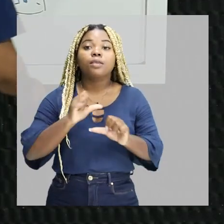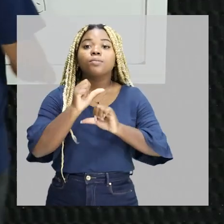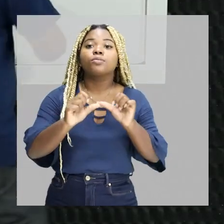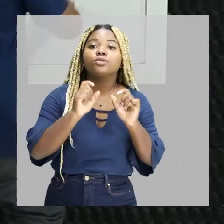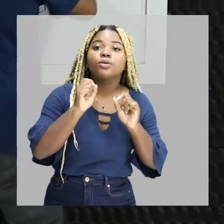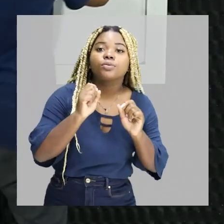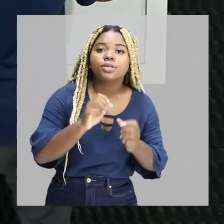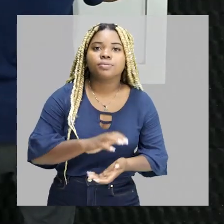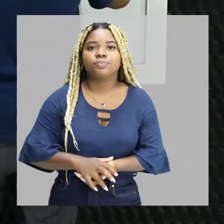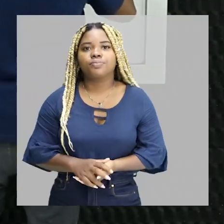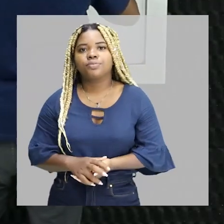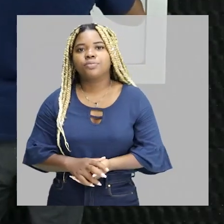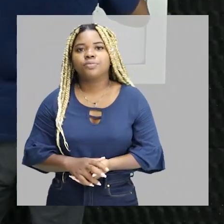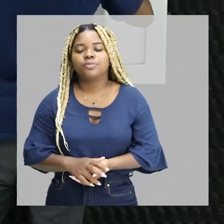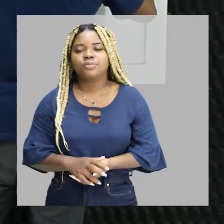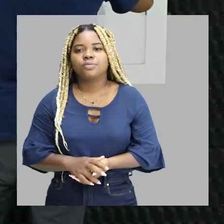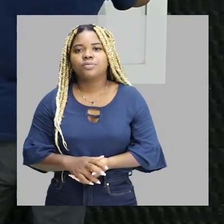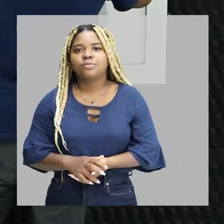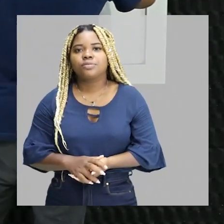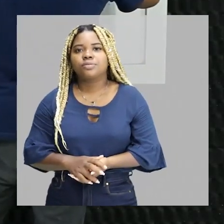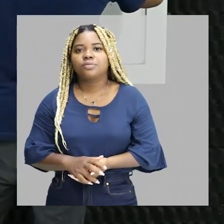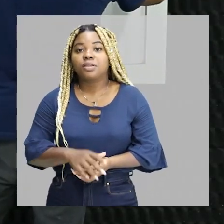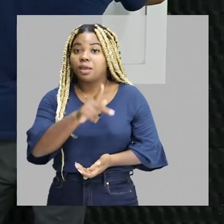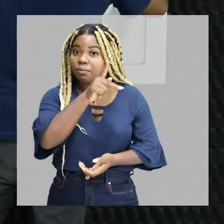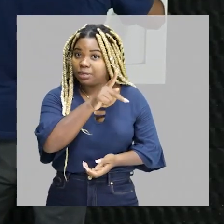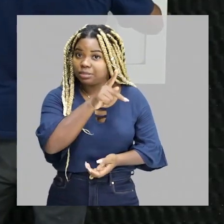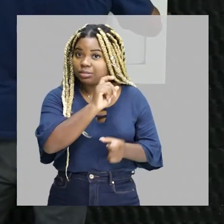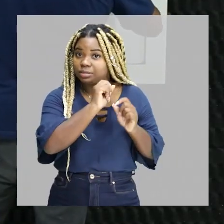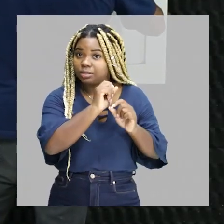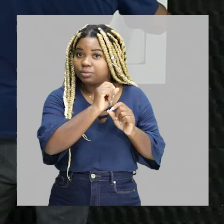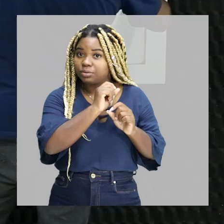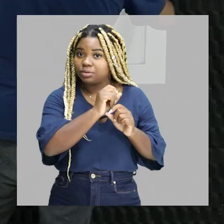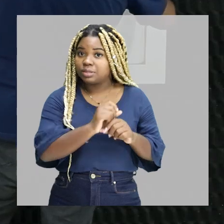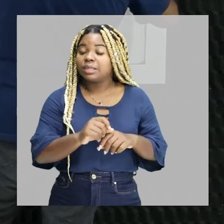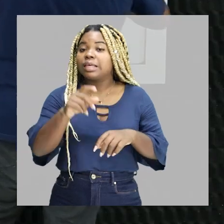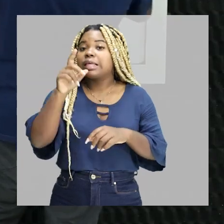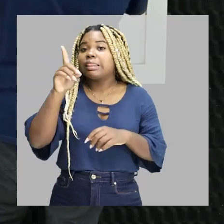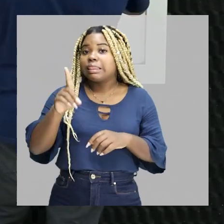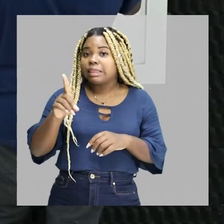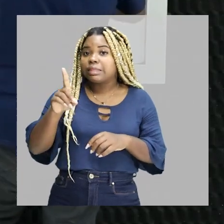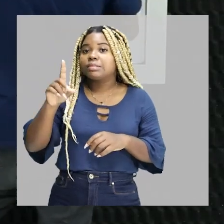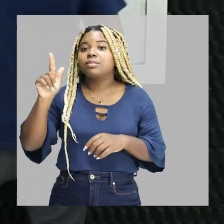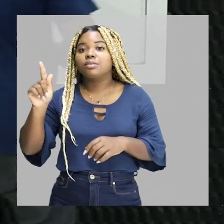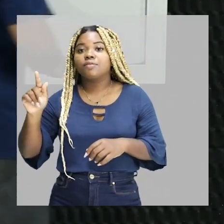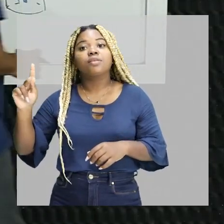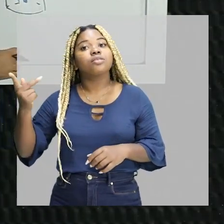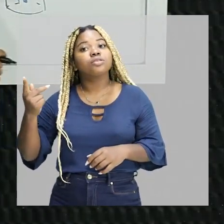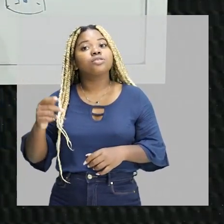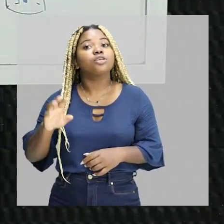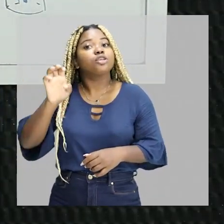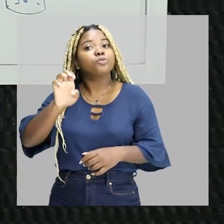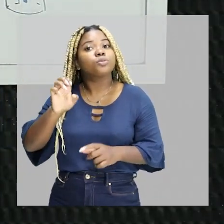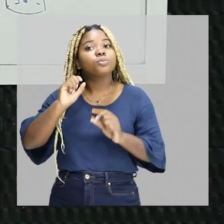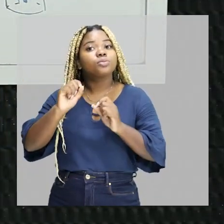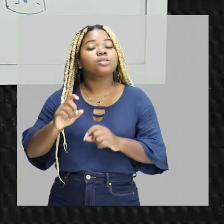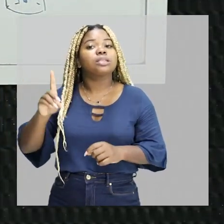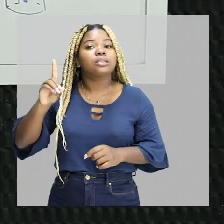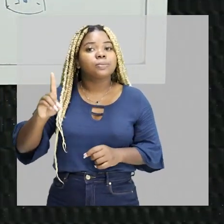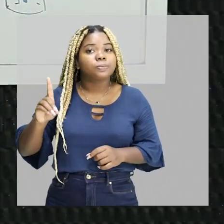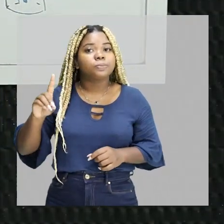pressão é densidade, gravidade, altura. E o empuxo é